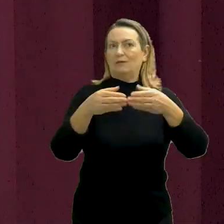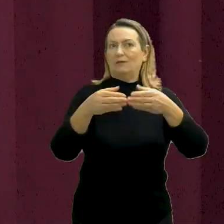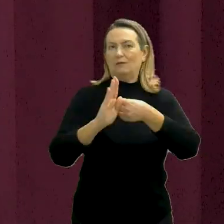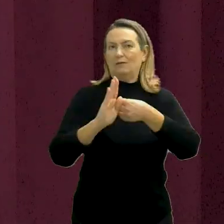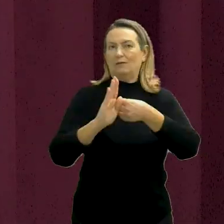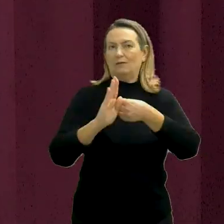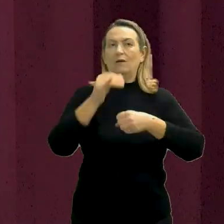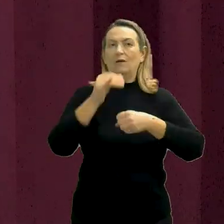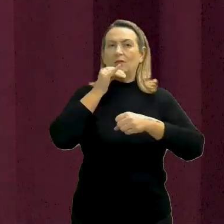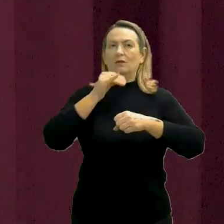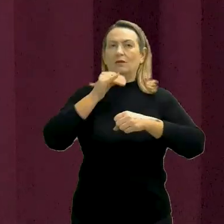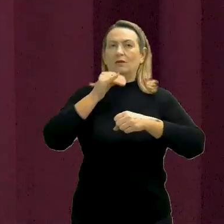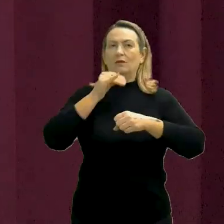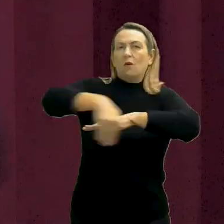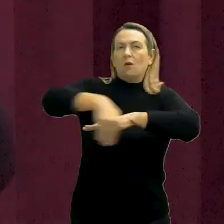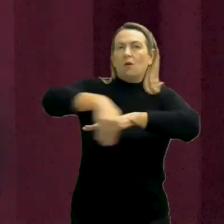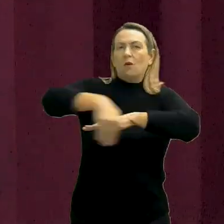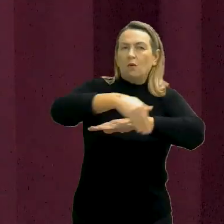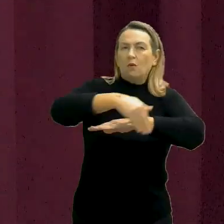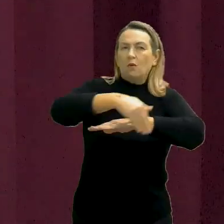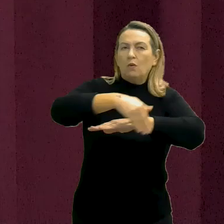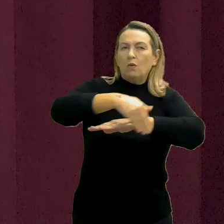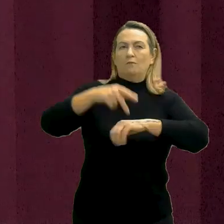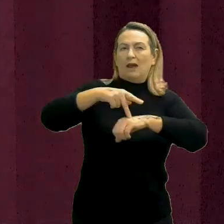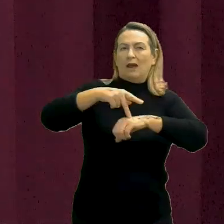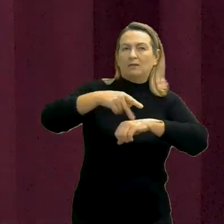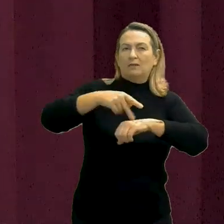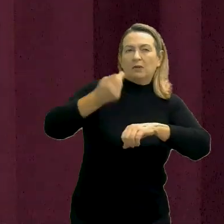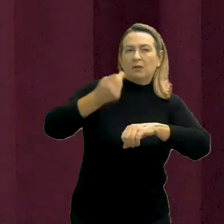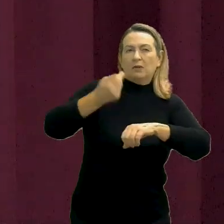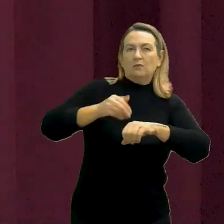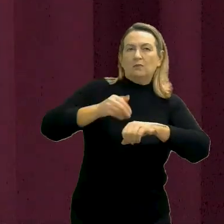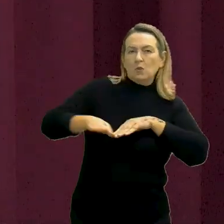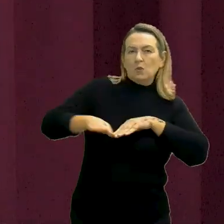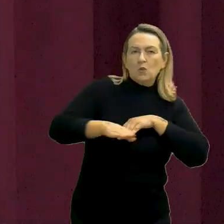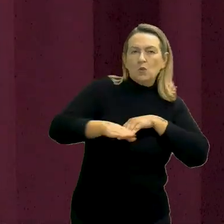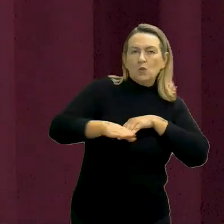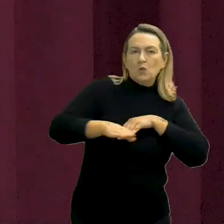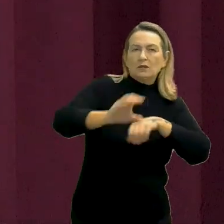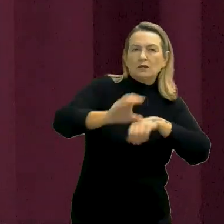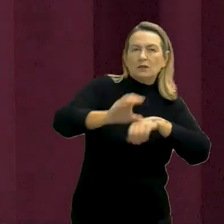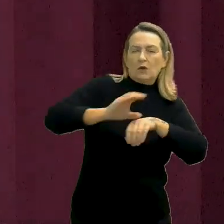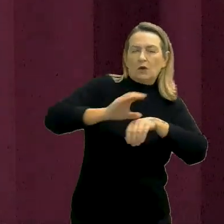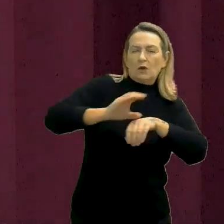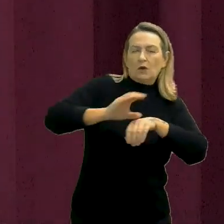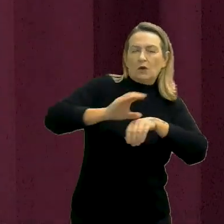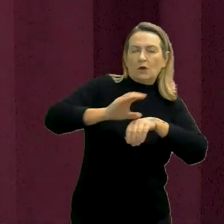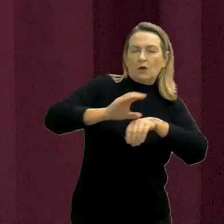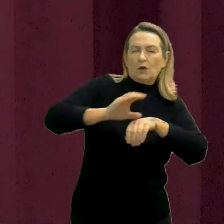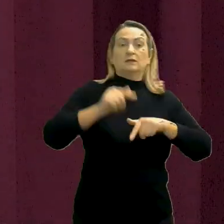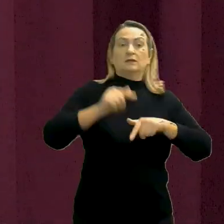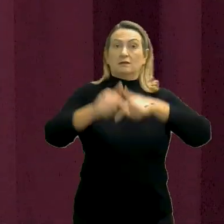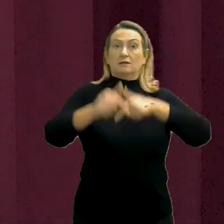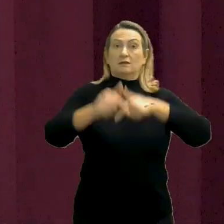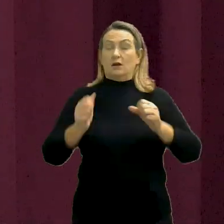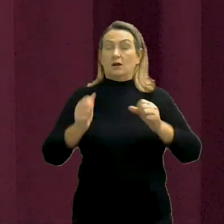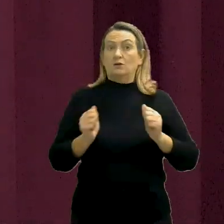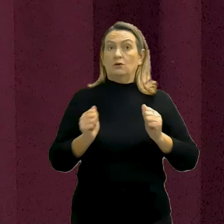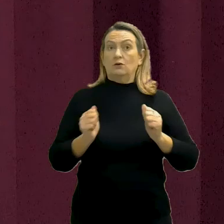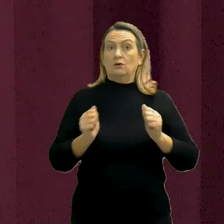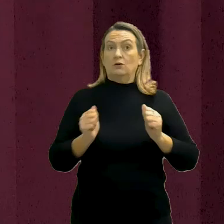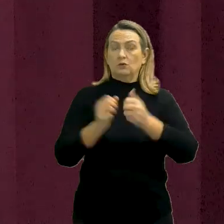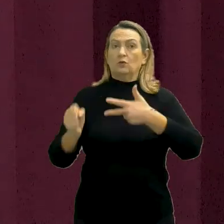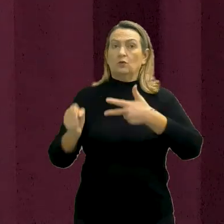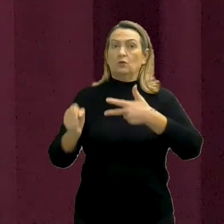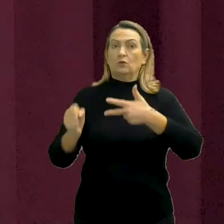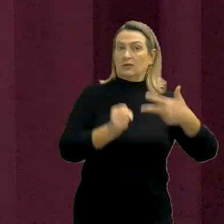precisa e que você trabalha junto com o poder legislativo com o vereador com o poder